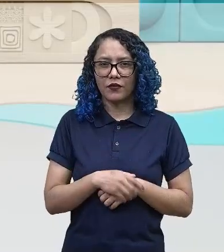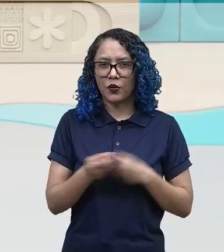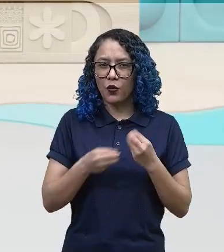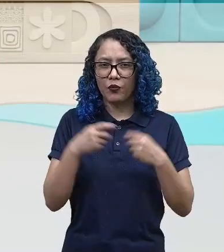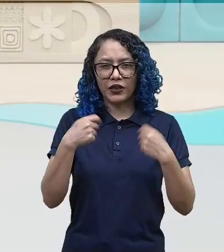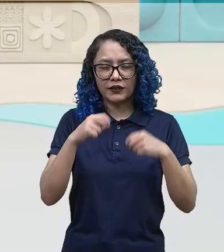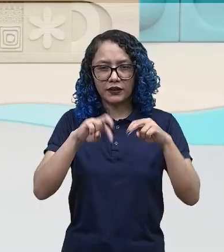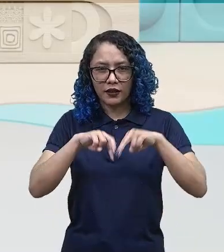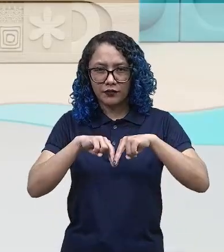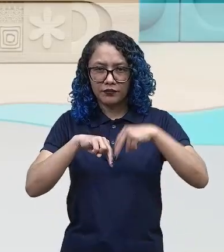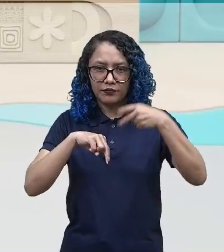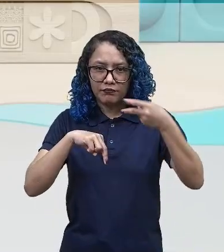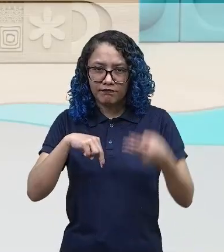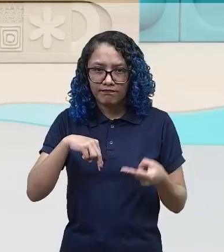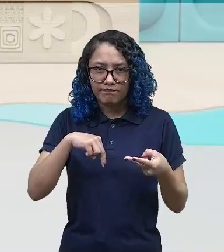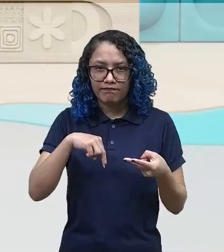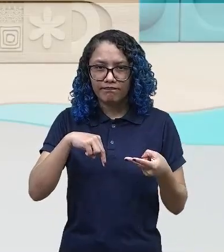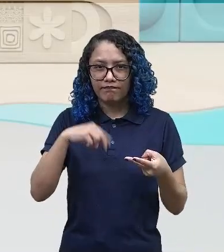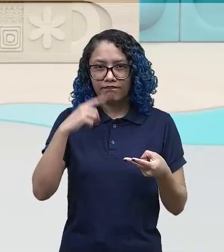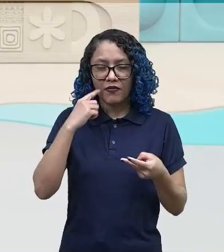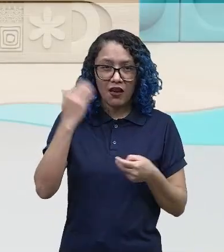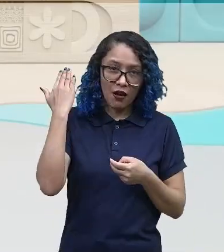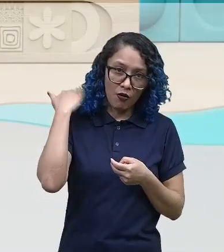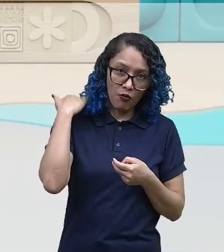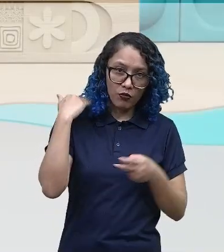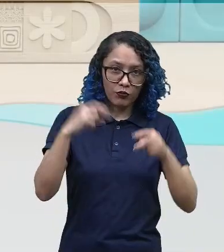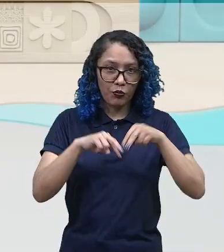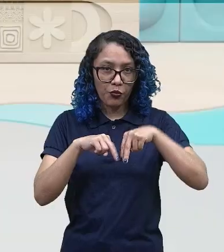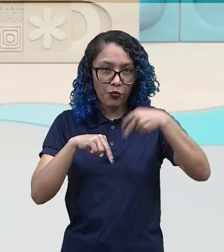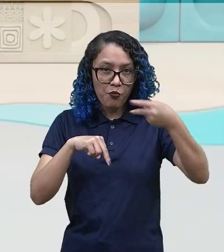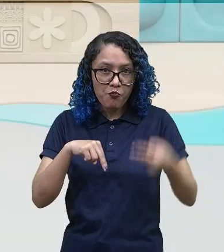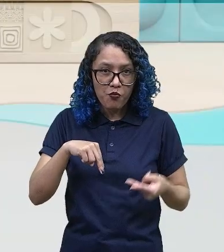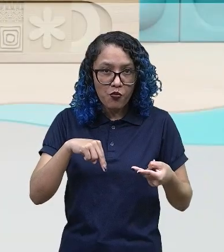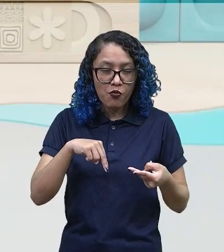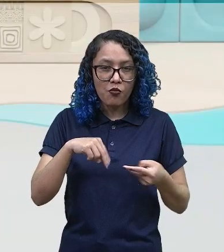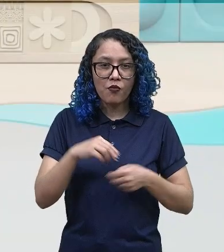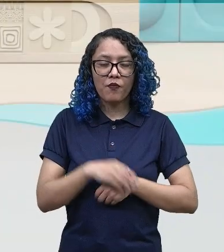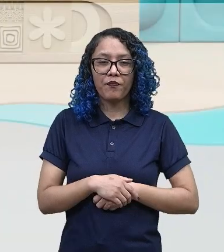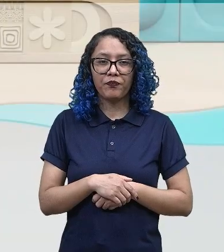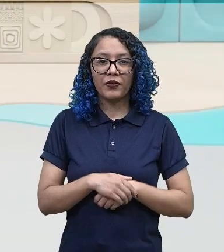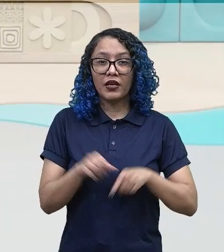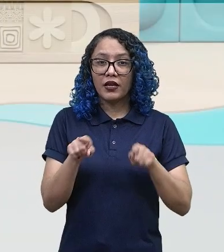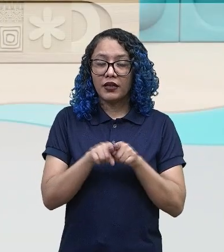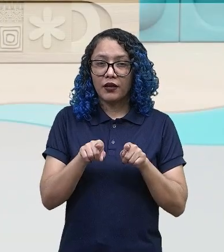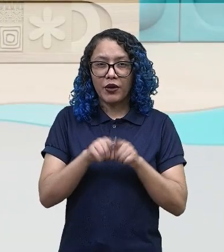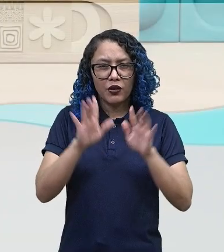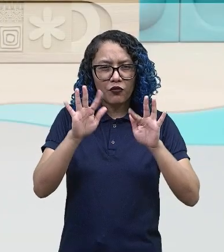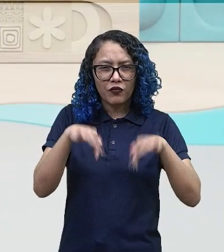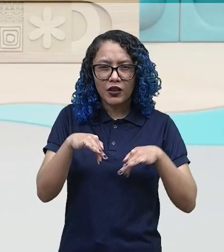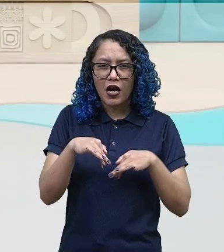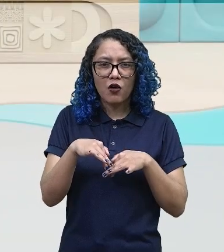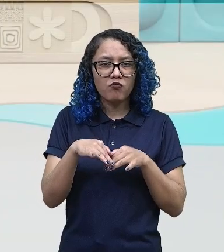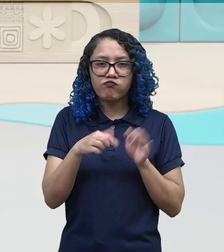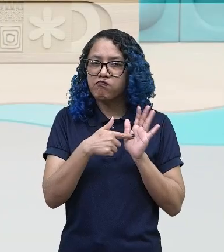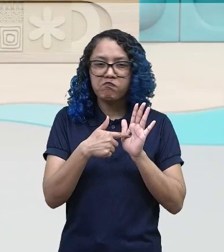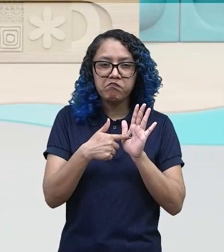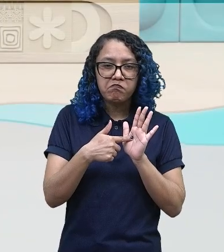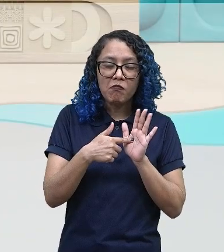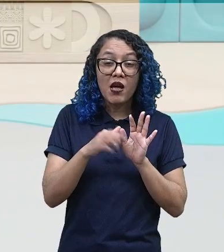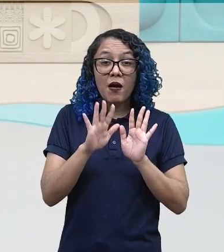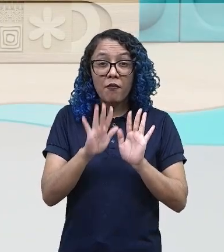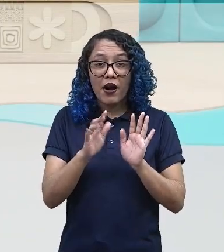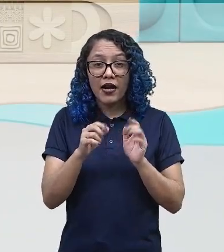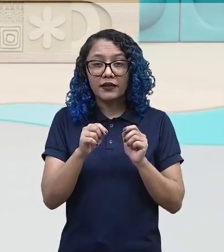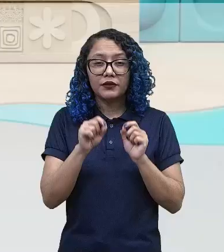solo, das costas no solo e, principalmente, a simulação no final, né, não apareceu para a gente, mas ele simula